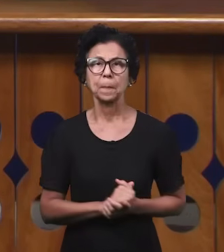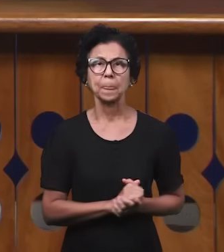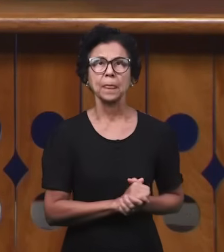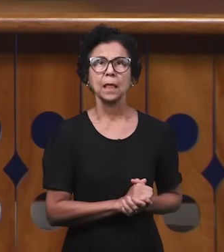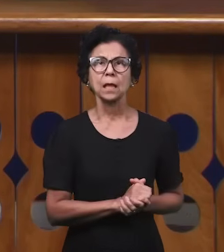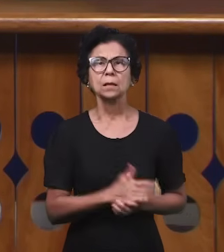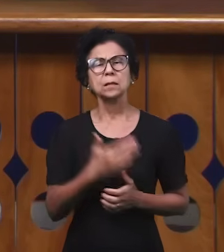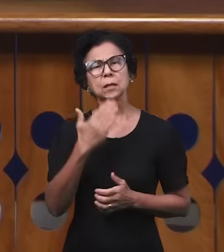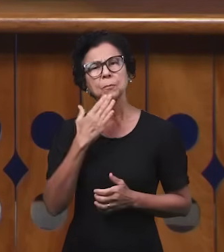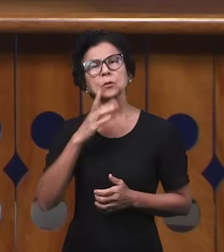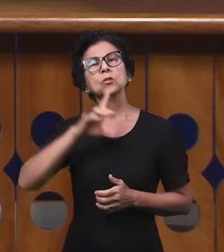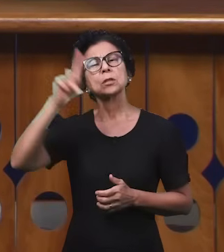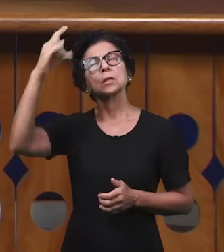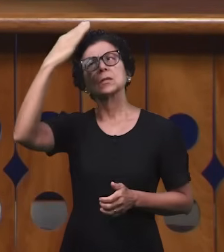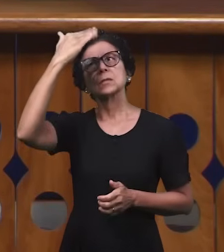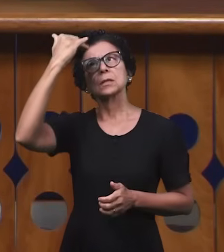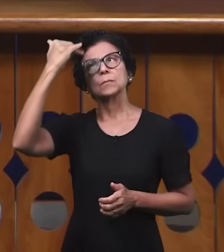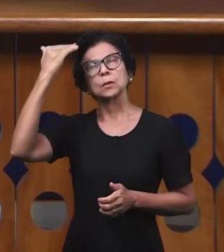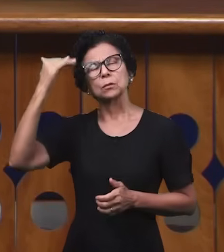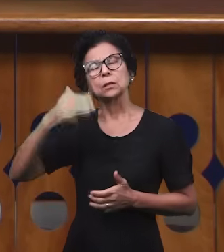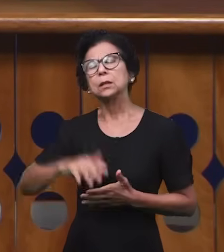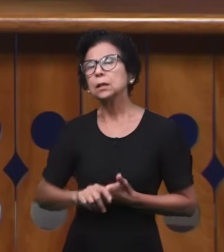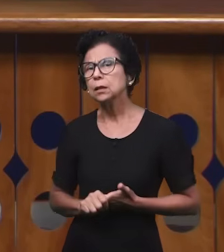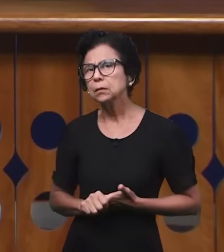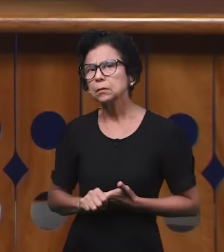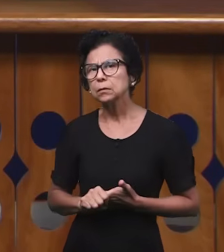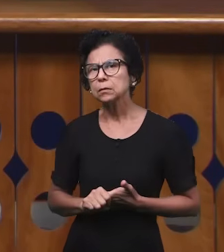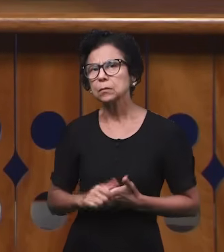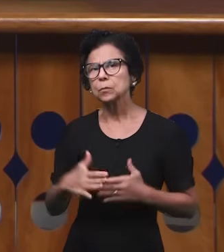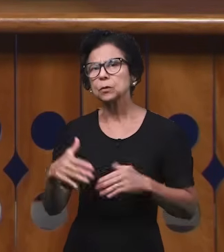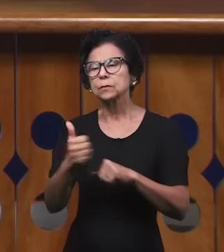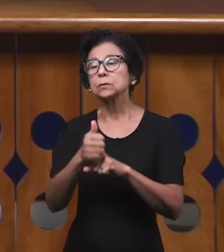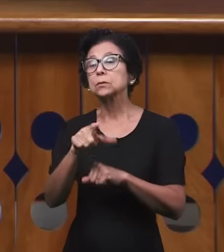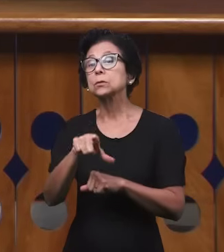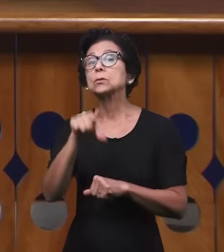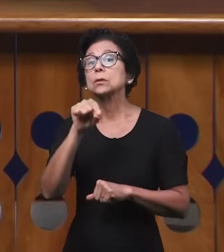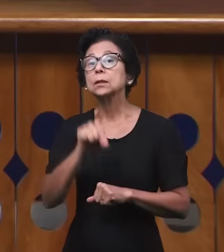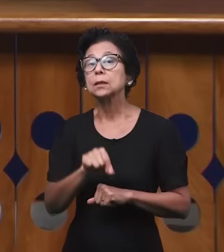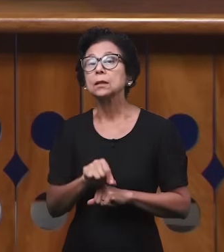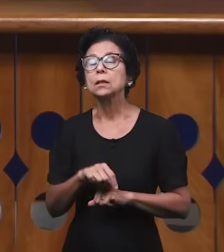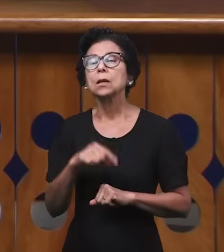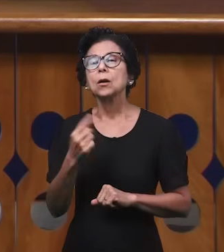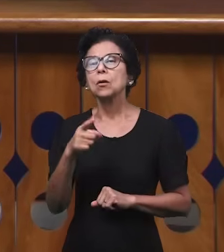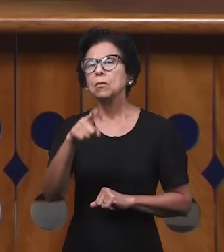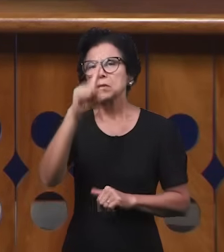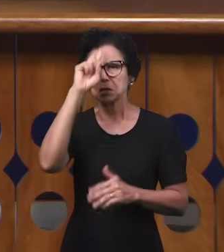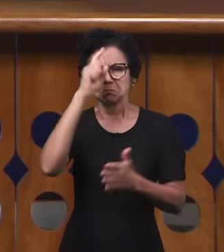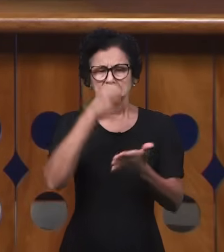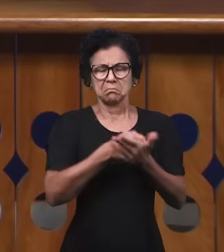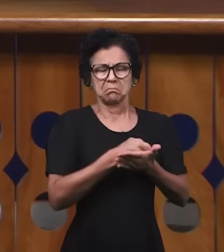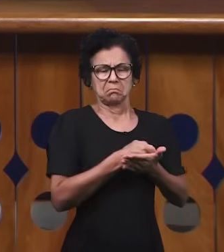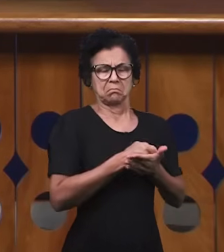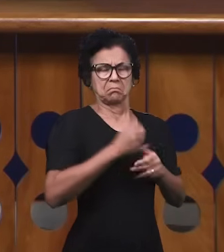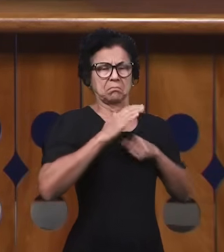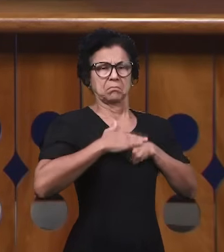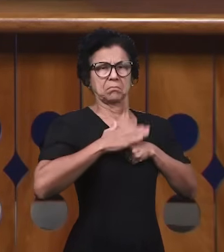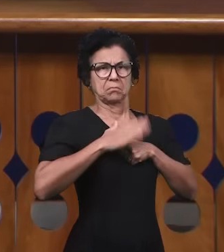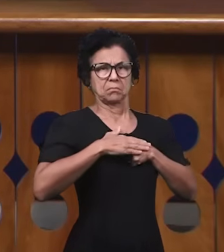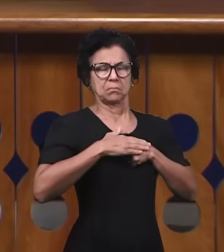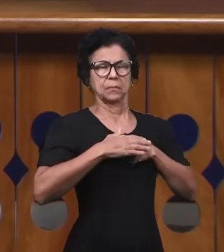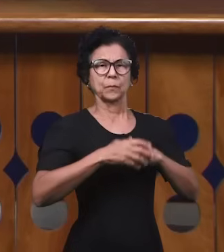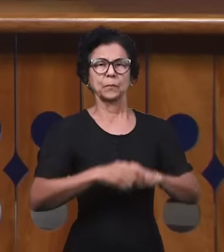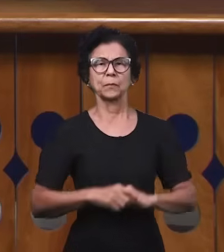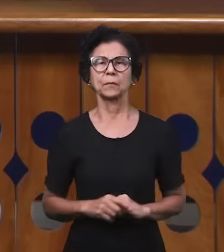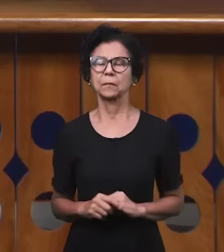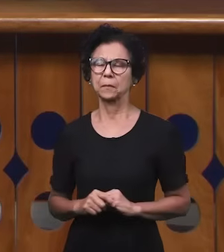escolha de profissão ou está pensando sozinho? É importante, você está colocando diante de Deus isso?